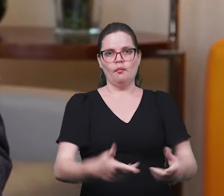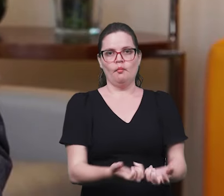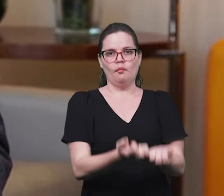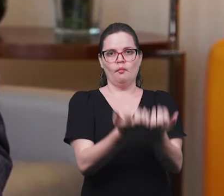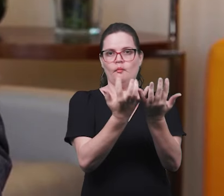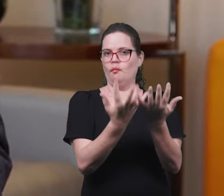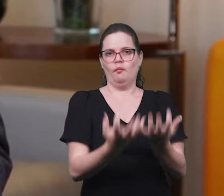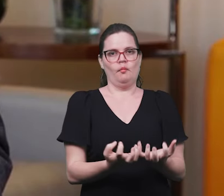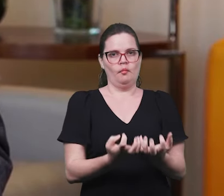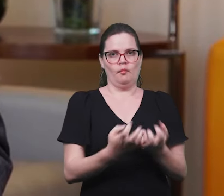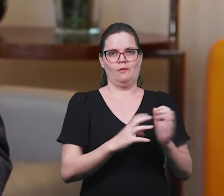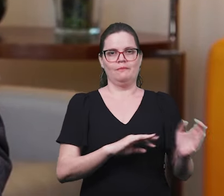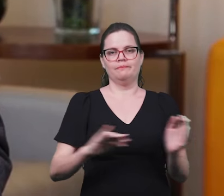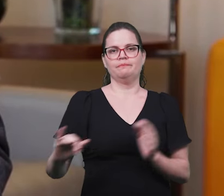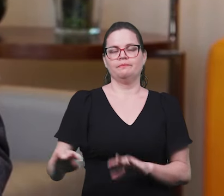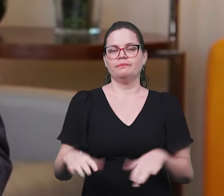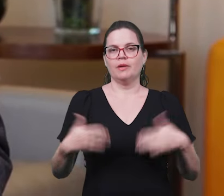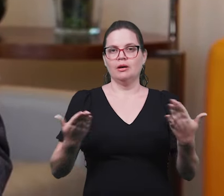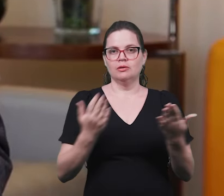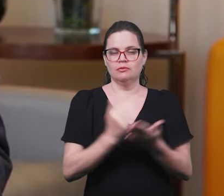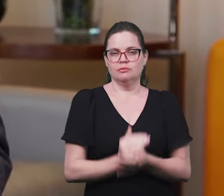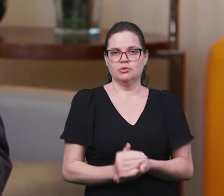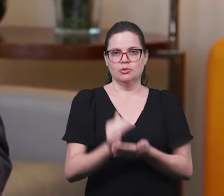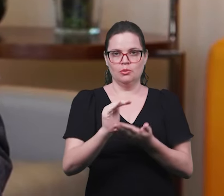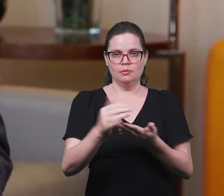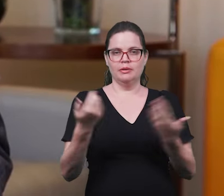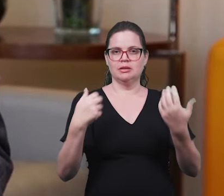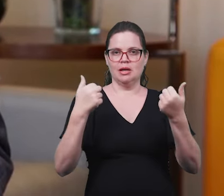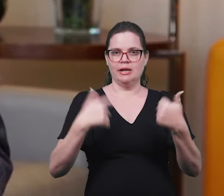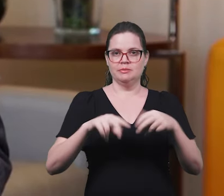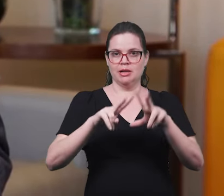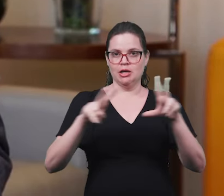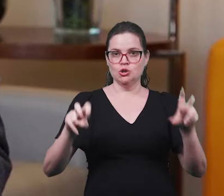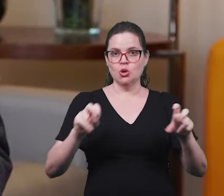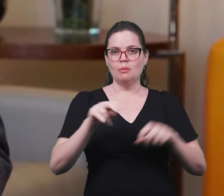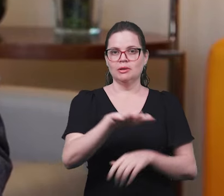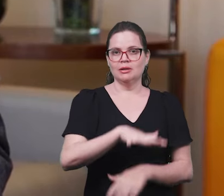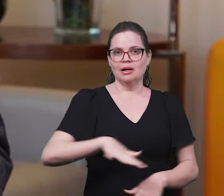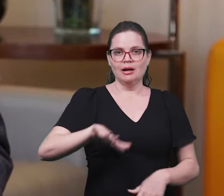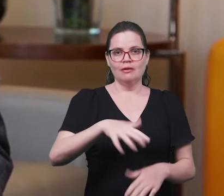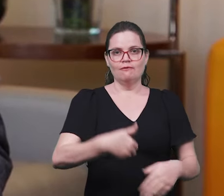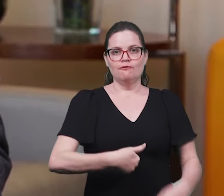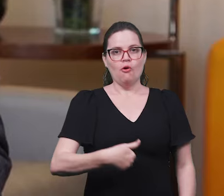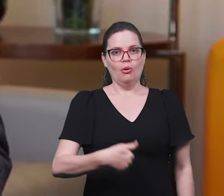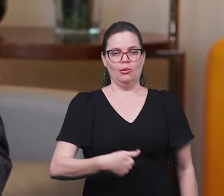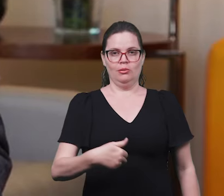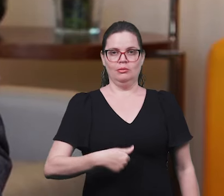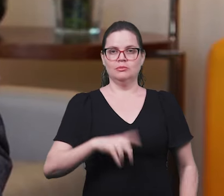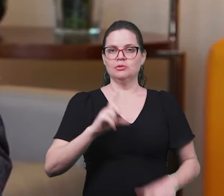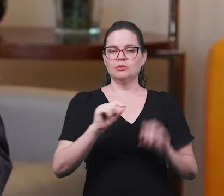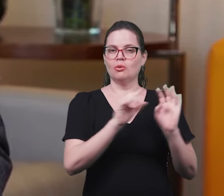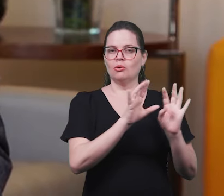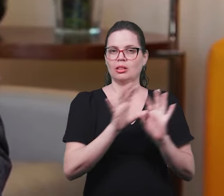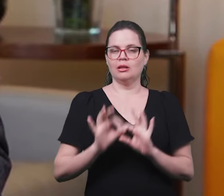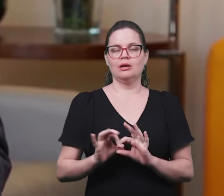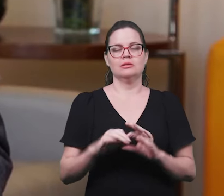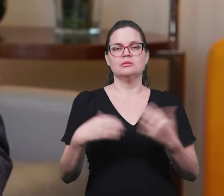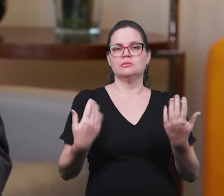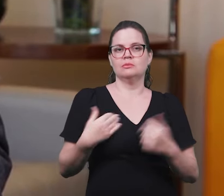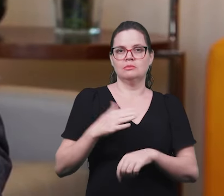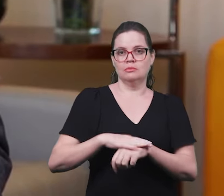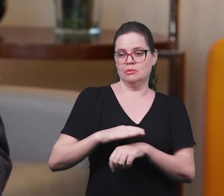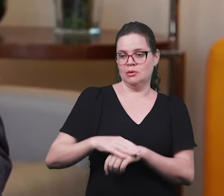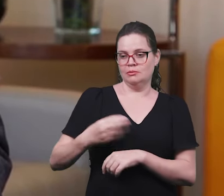de fome que nós vamos começar aqui a trabalhar neste contexto da situação, desse